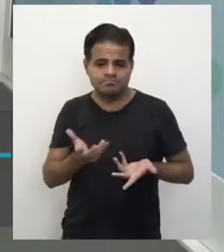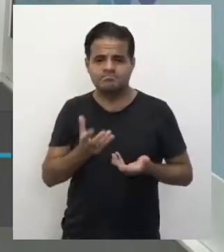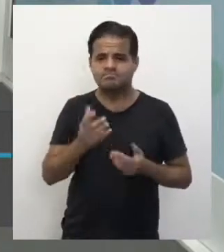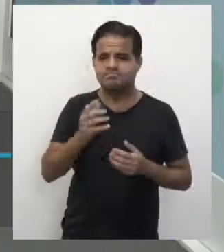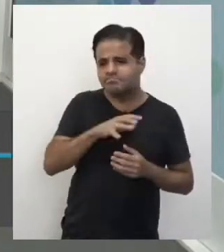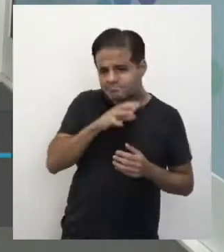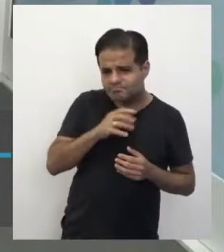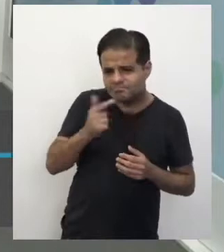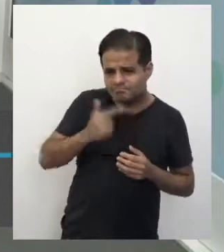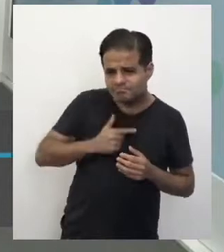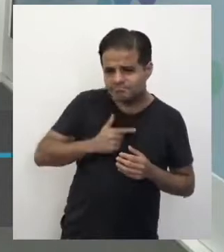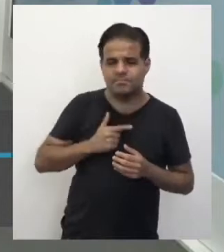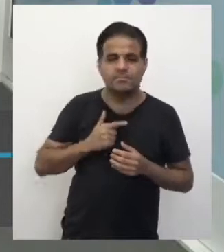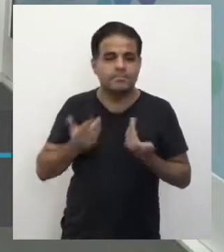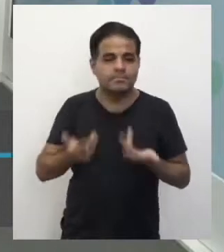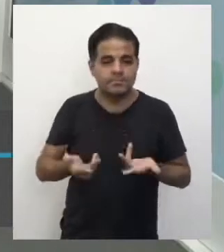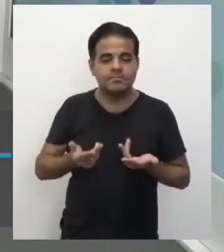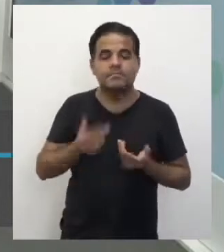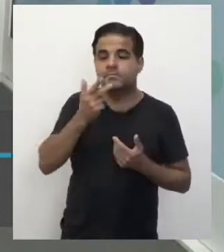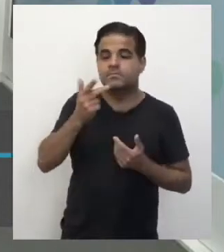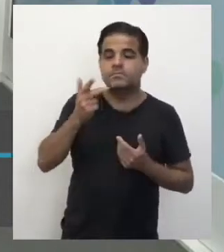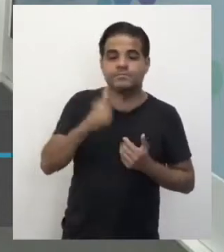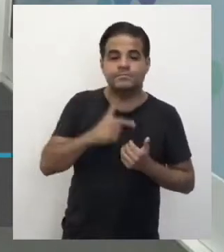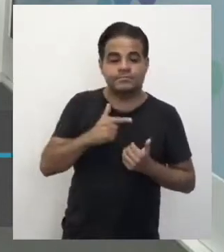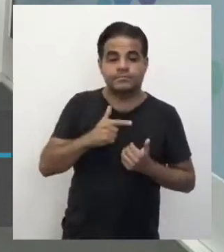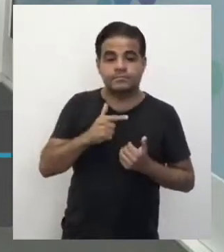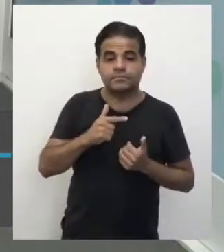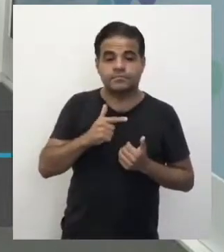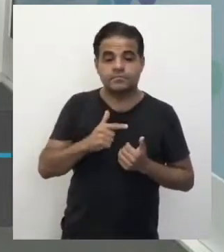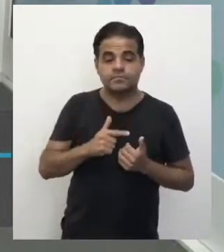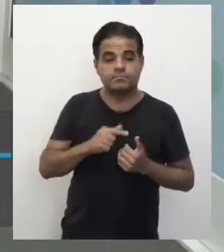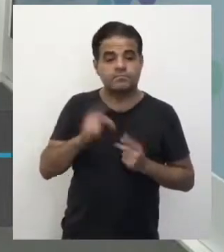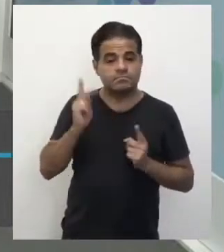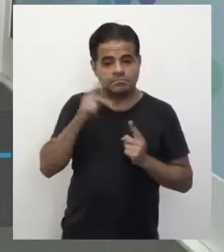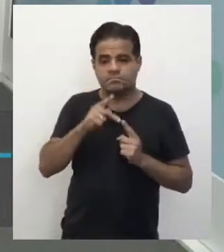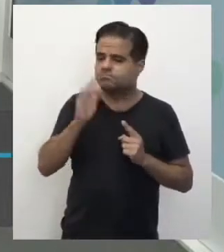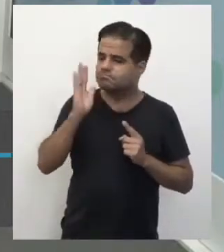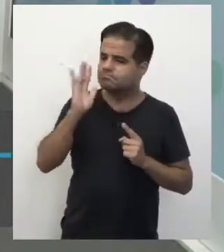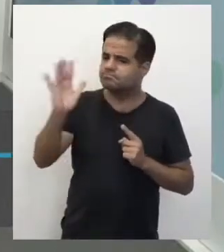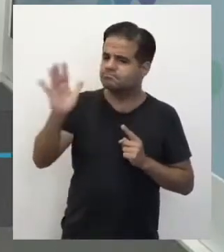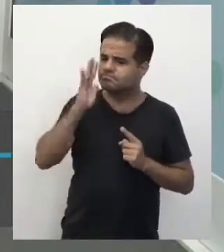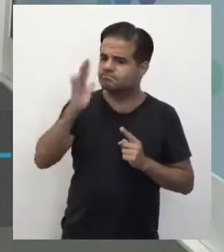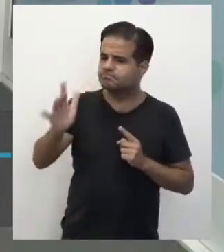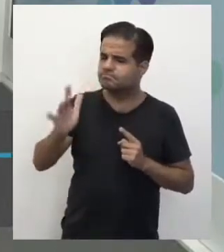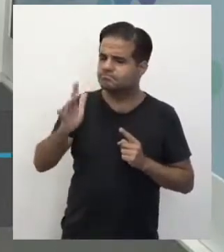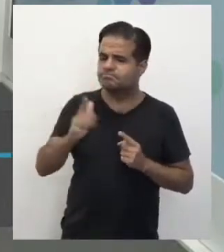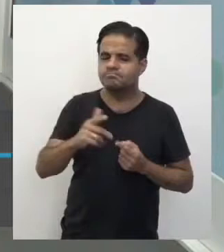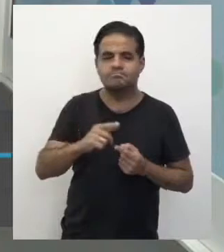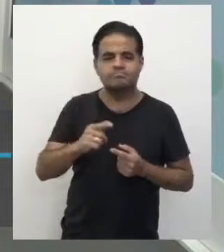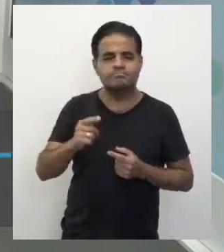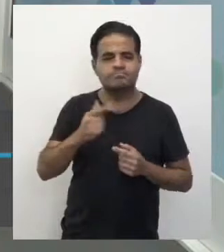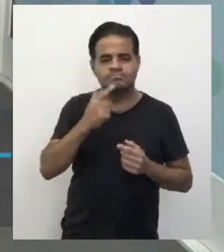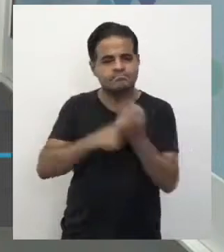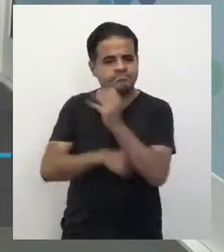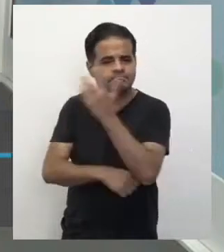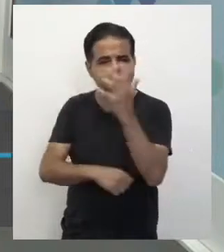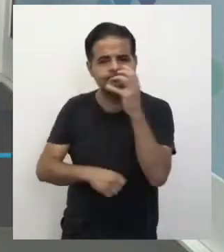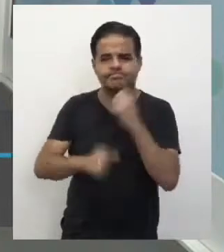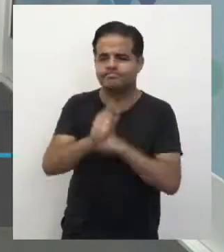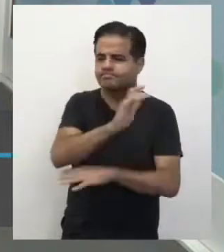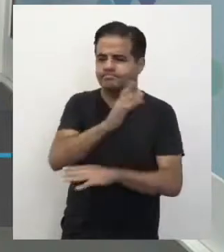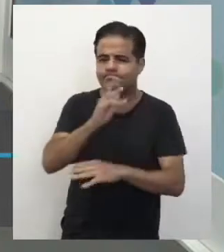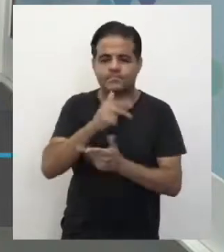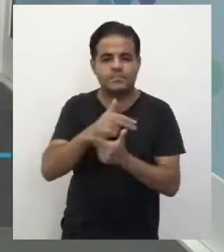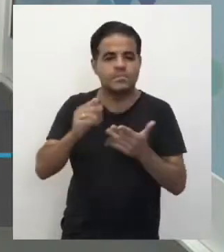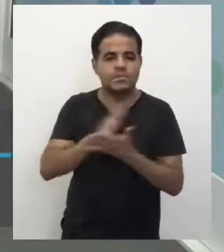o professor tadinho. Jefferson disse que o personagem Groot reflete sobre questões ecológicas, né?